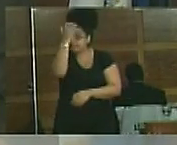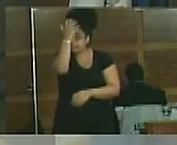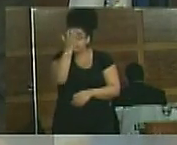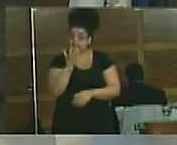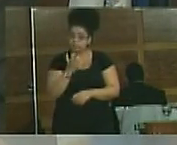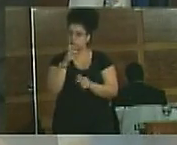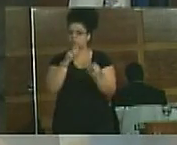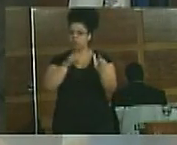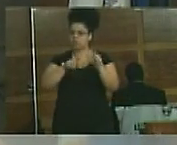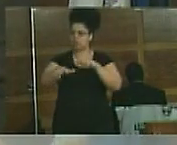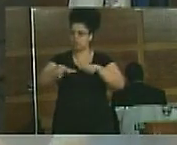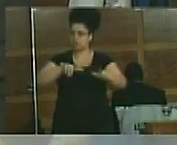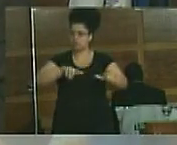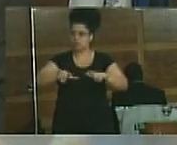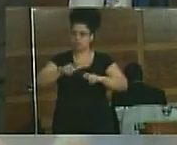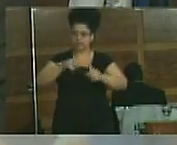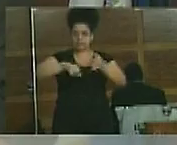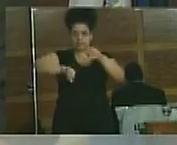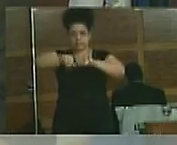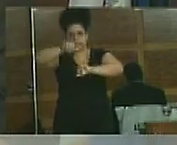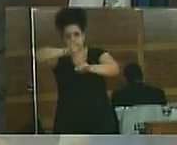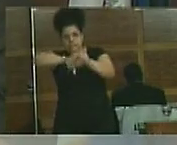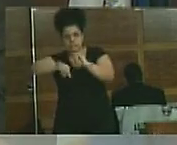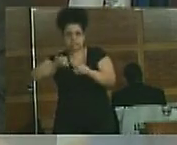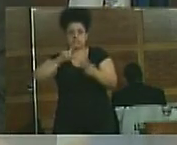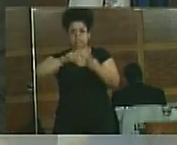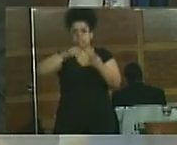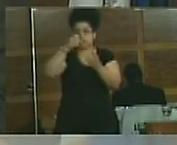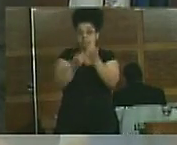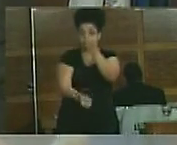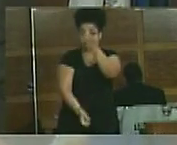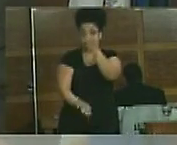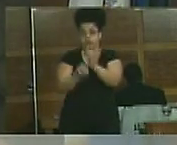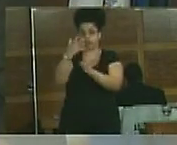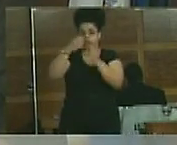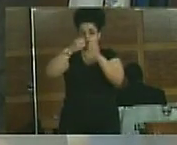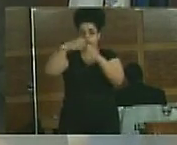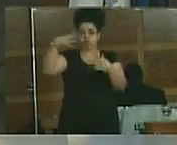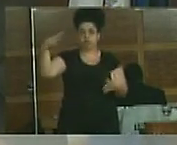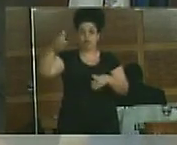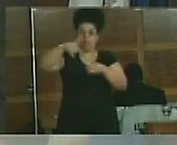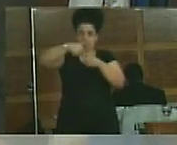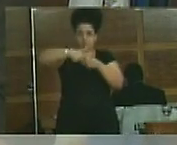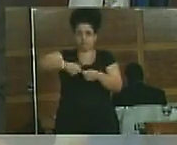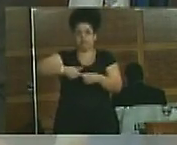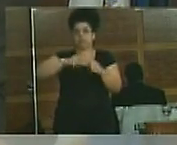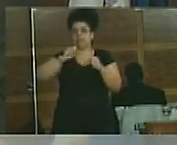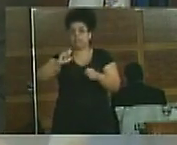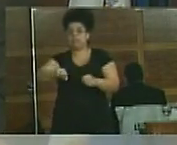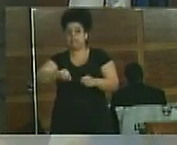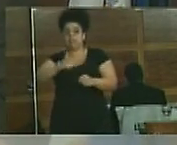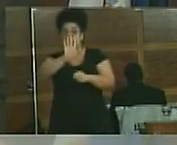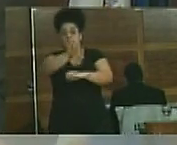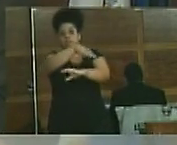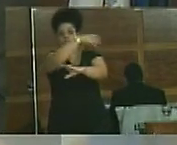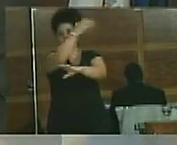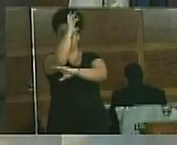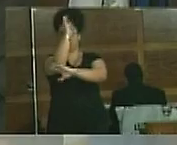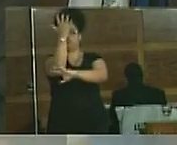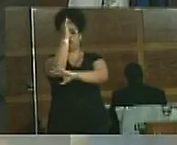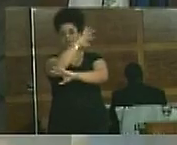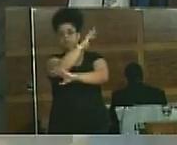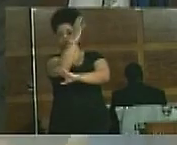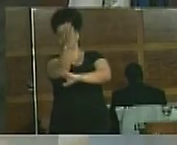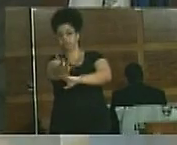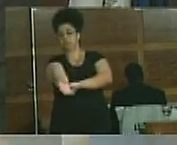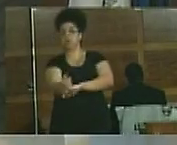se trabalha com um produto explosivo, né? Que é gasolina. Se cair aquela árvore ali, pode